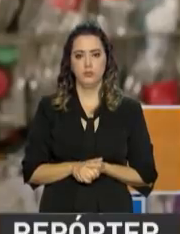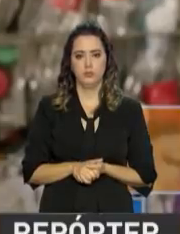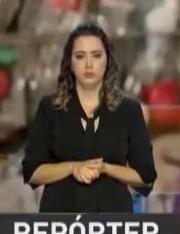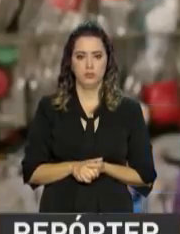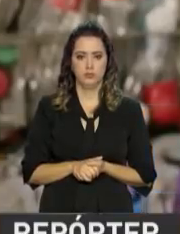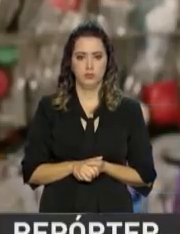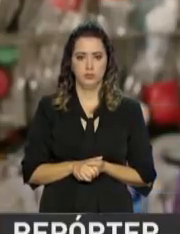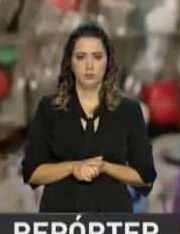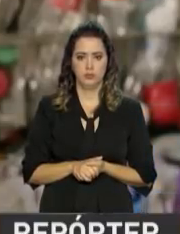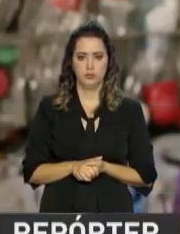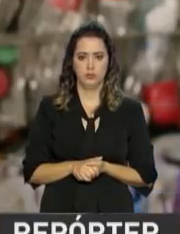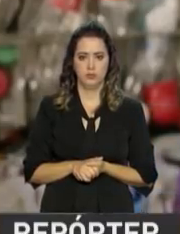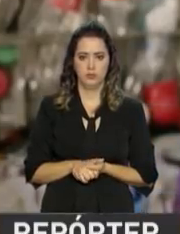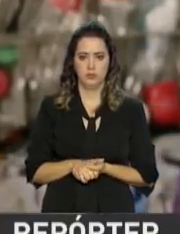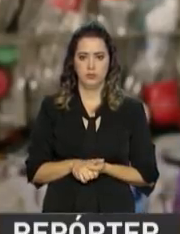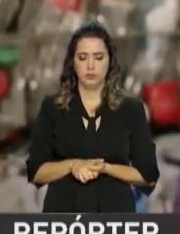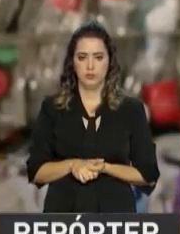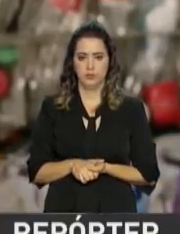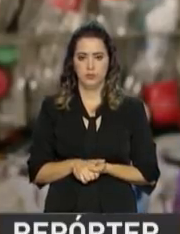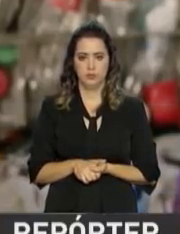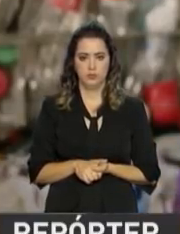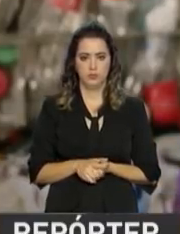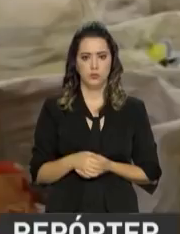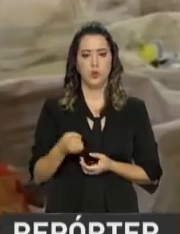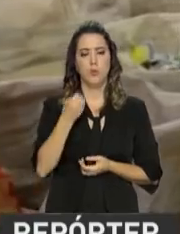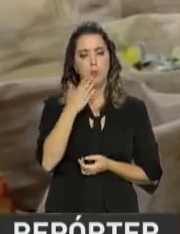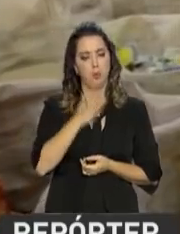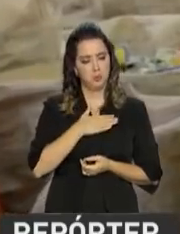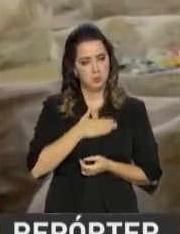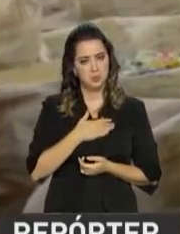E eu acho que foi o bom para